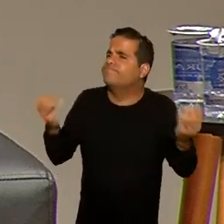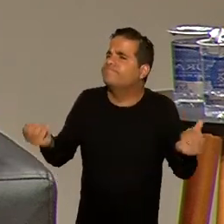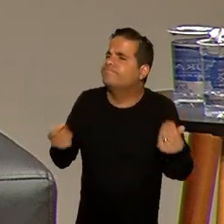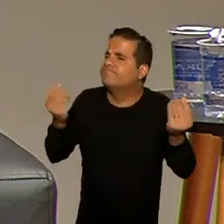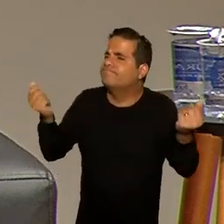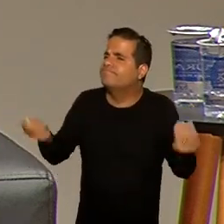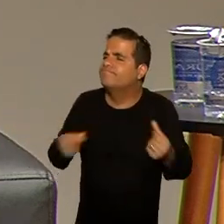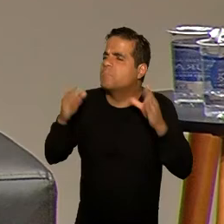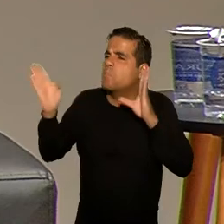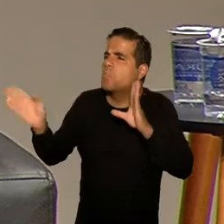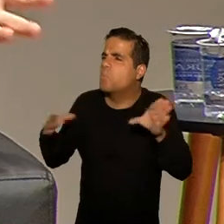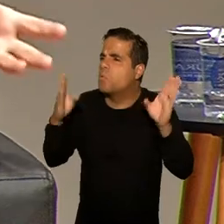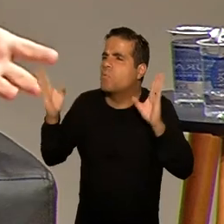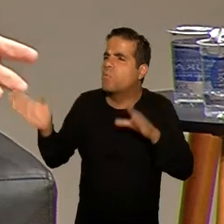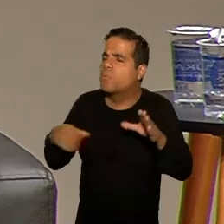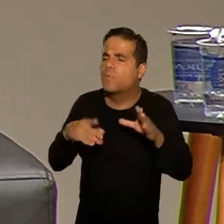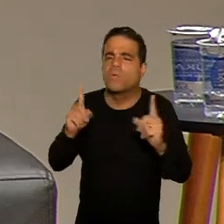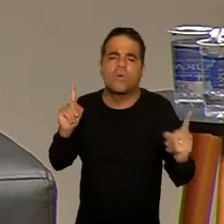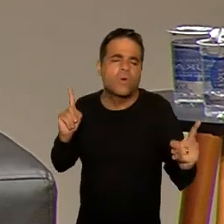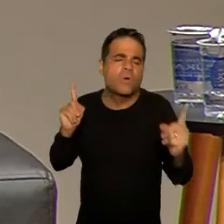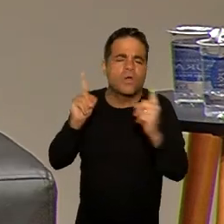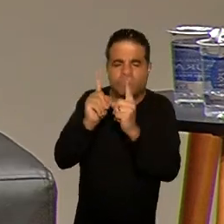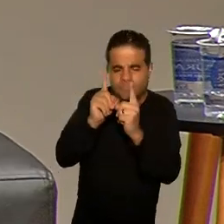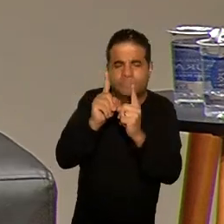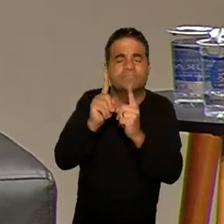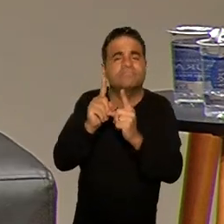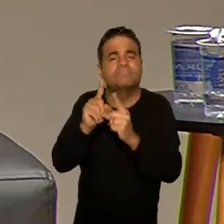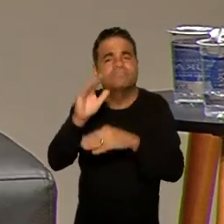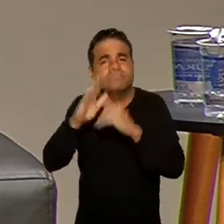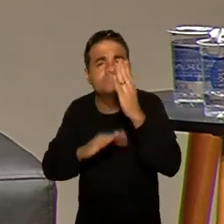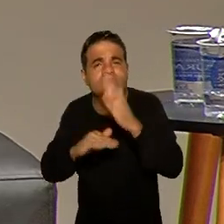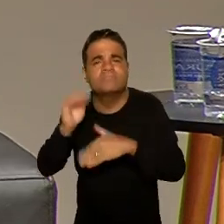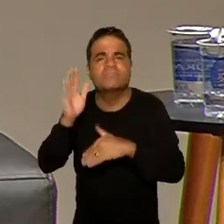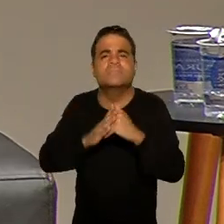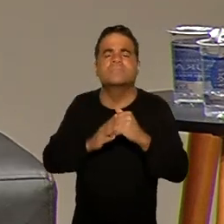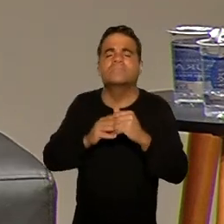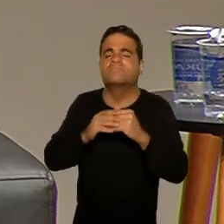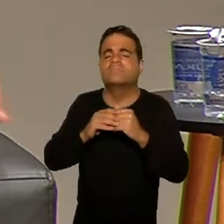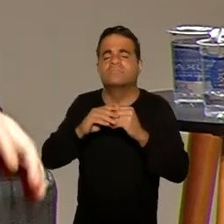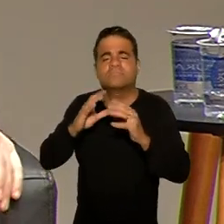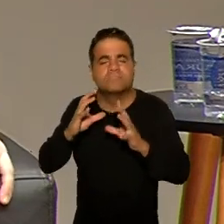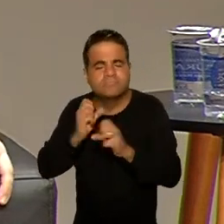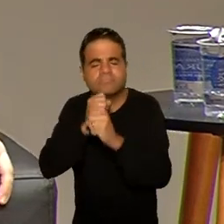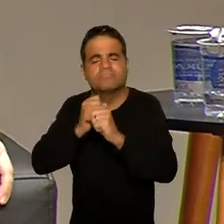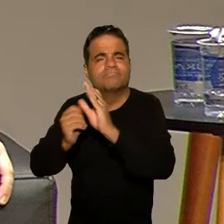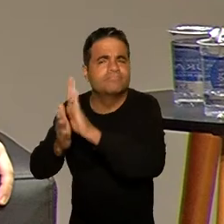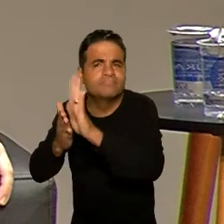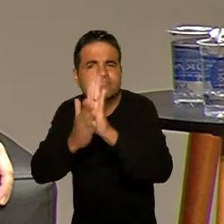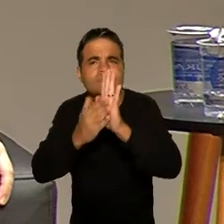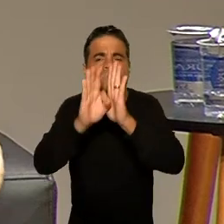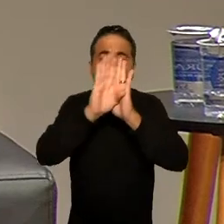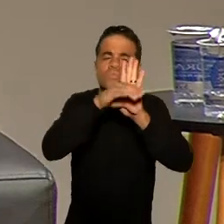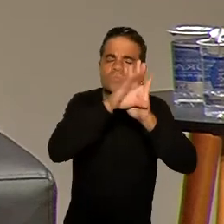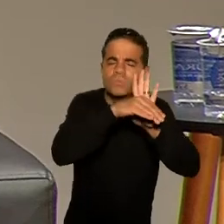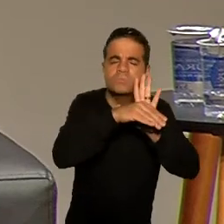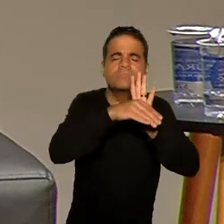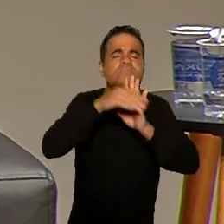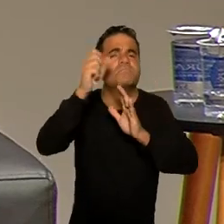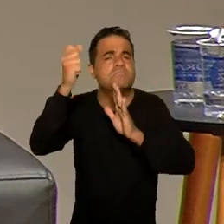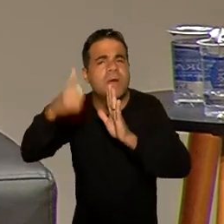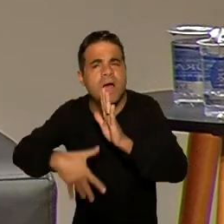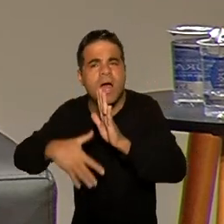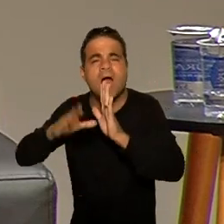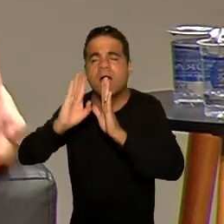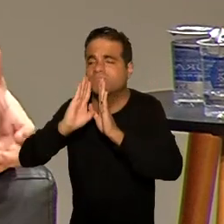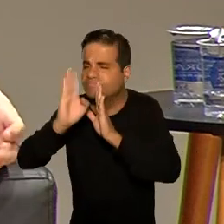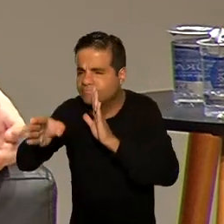de produção de aproximações produção de Pontes embora isso também seja um conceito complicado né